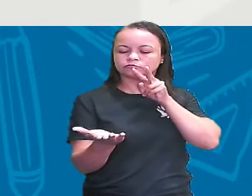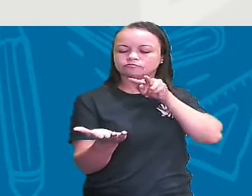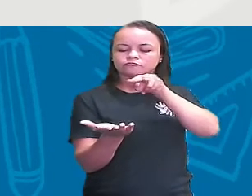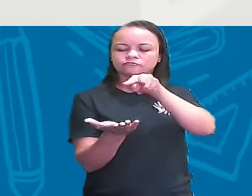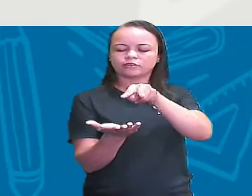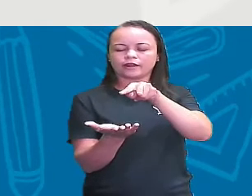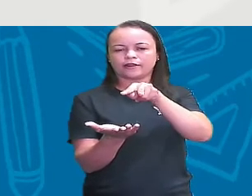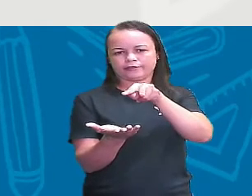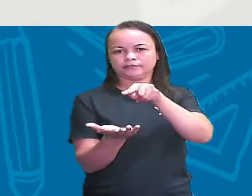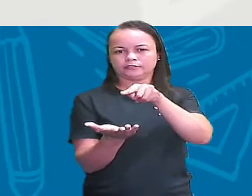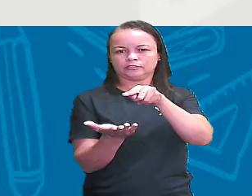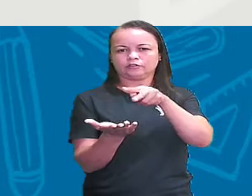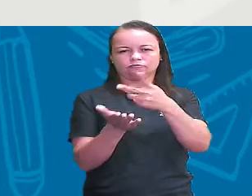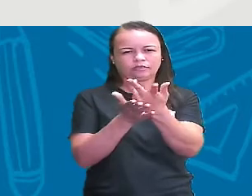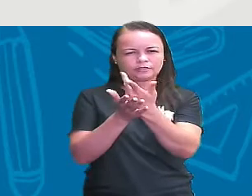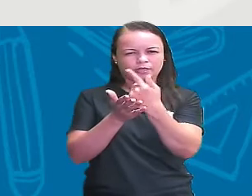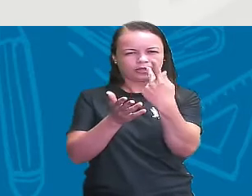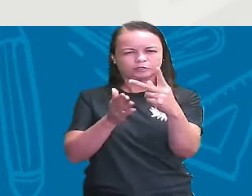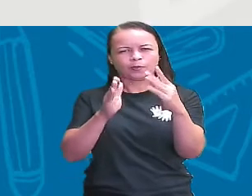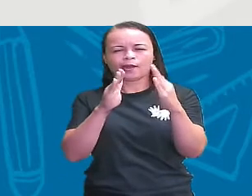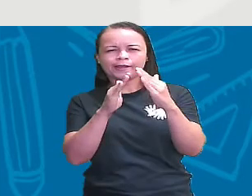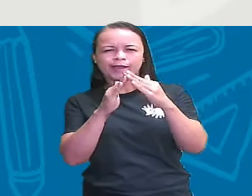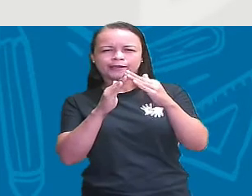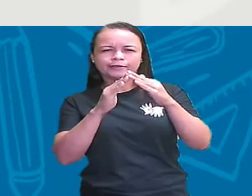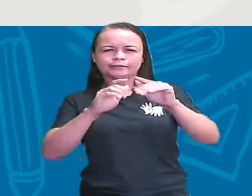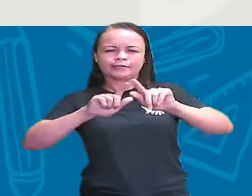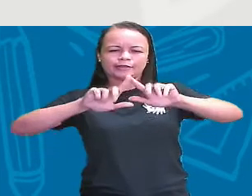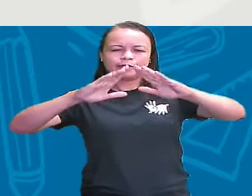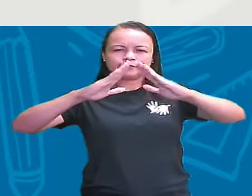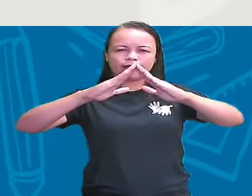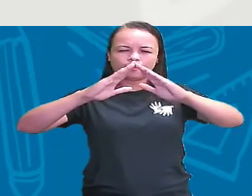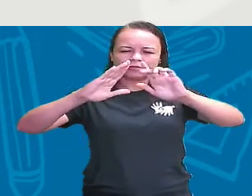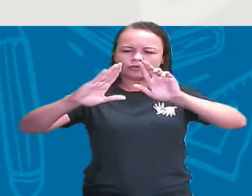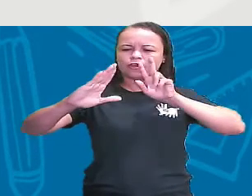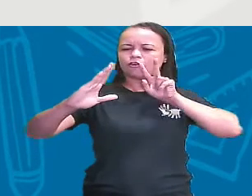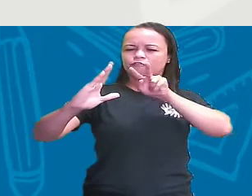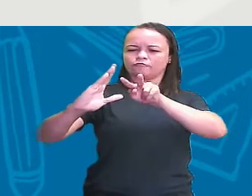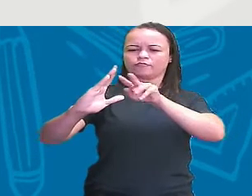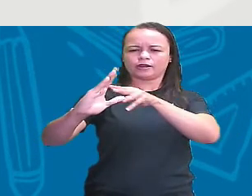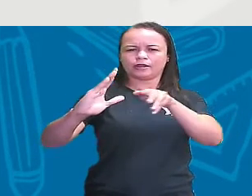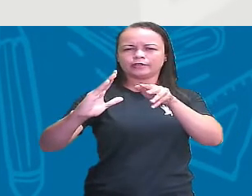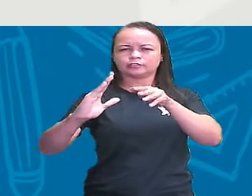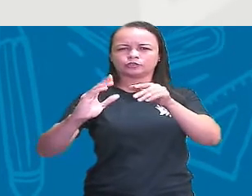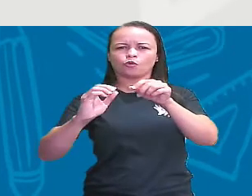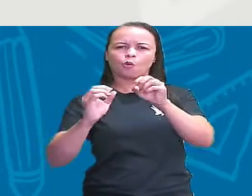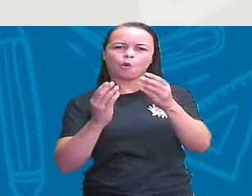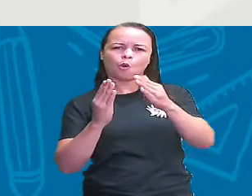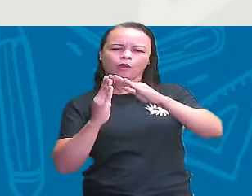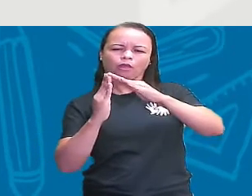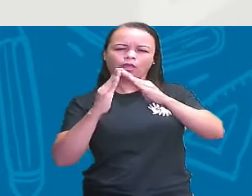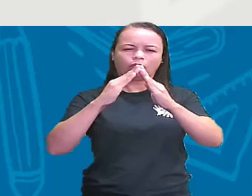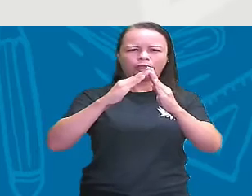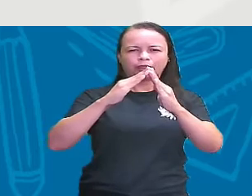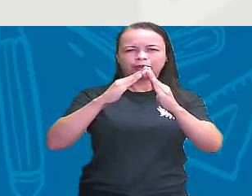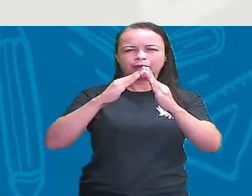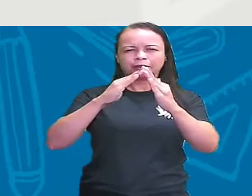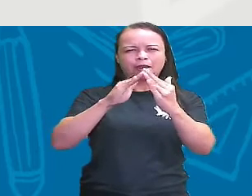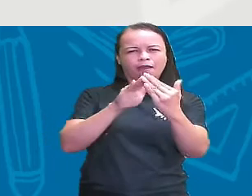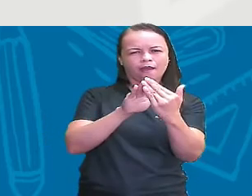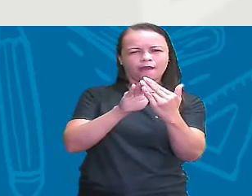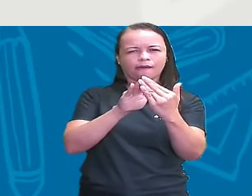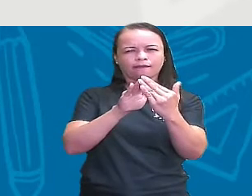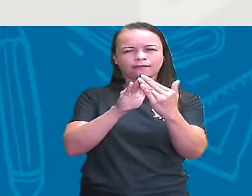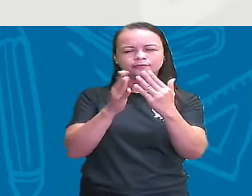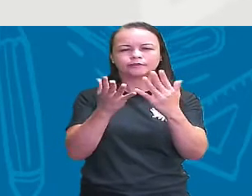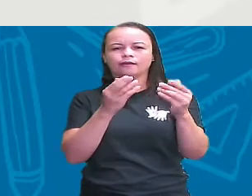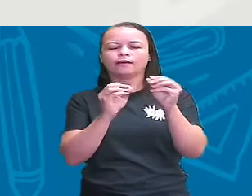vou desenhar a sua casa de frente, vou desenhar a sua casa panorâmica, meio inclinada assim. Não, eu vou desenhar